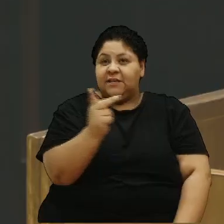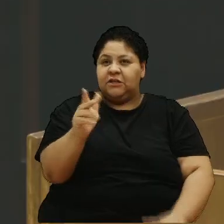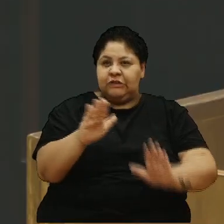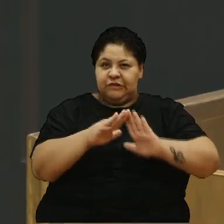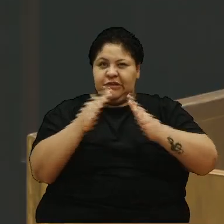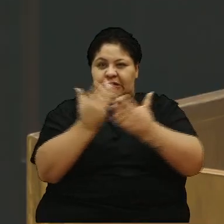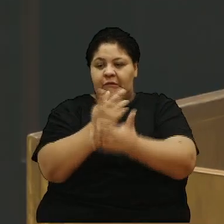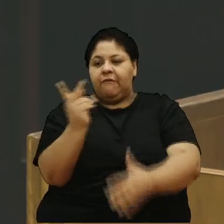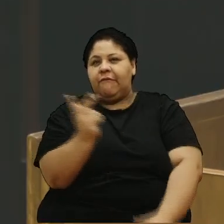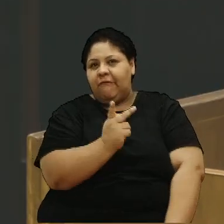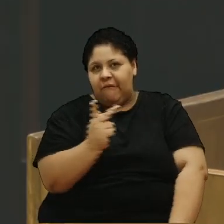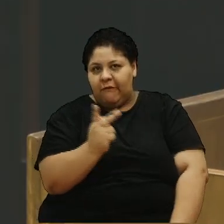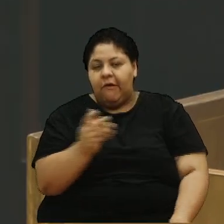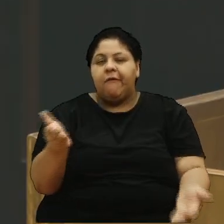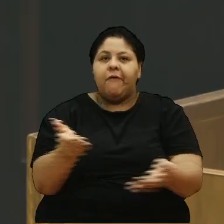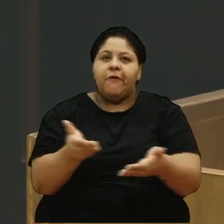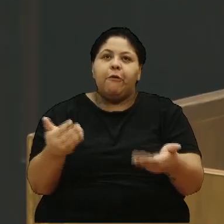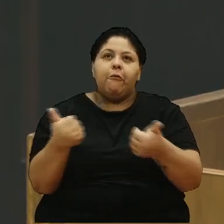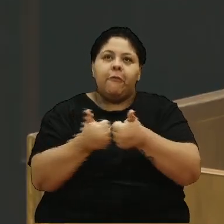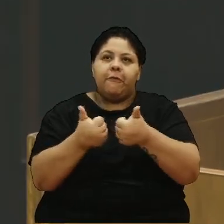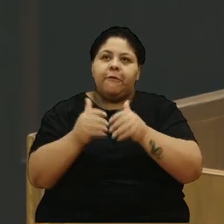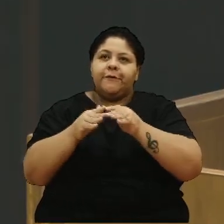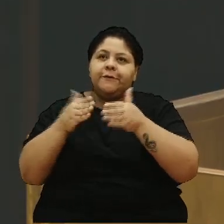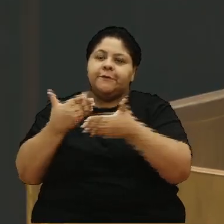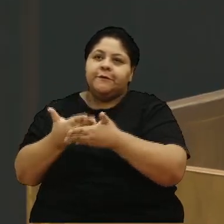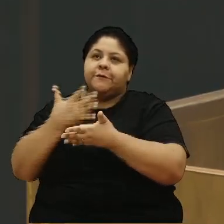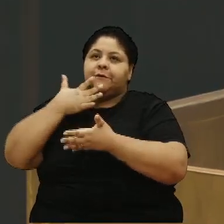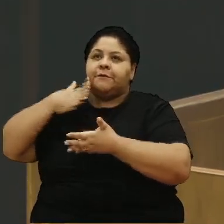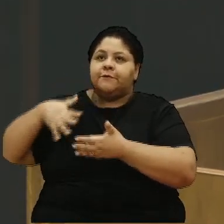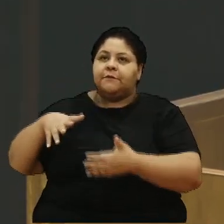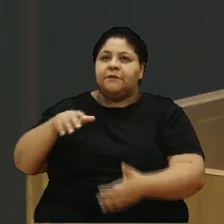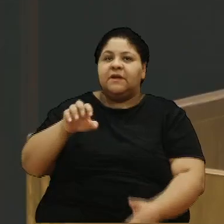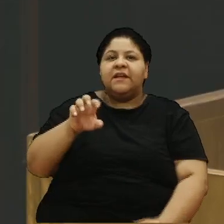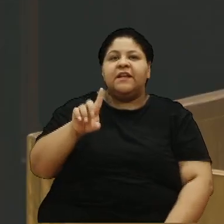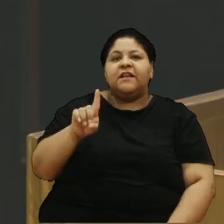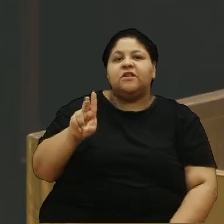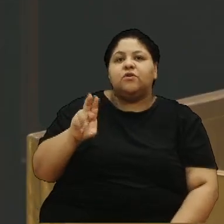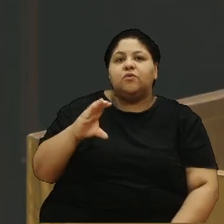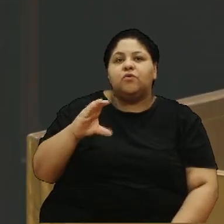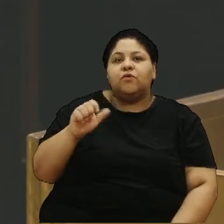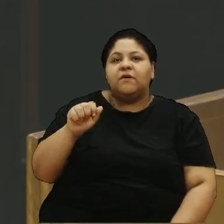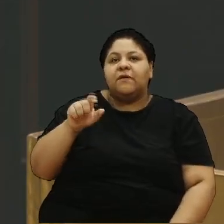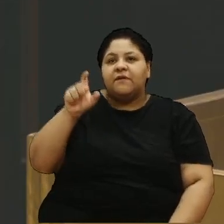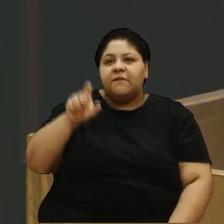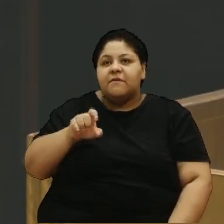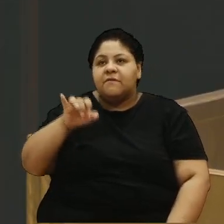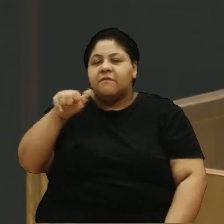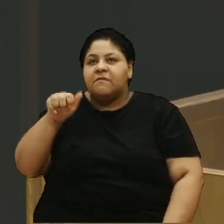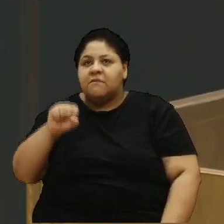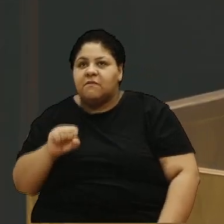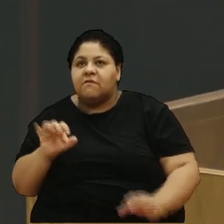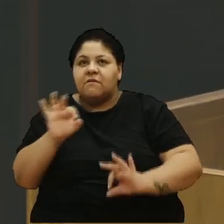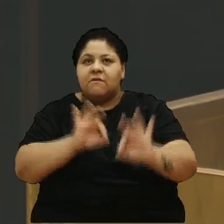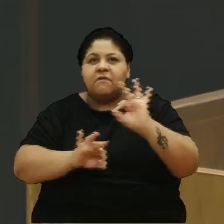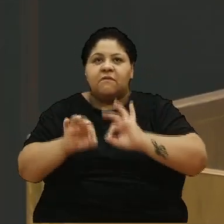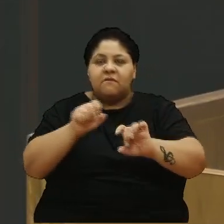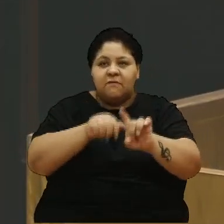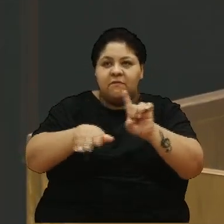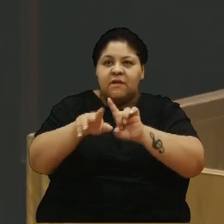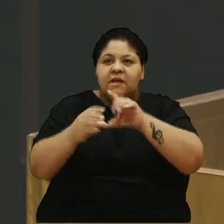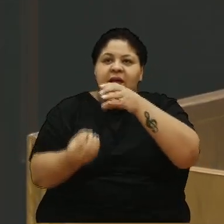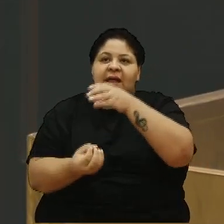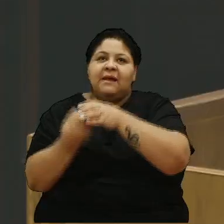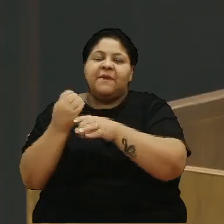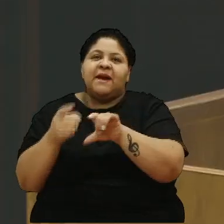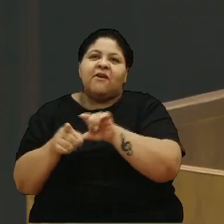Fátima, atualmente, através da Escola de Educação Infantil Educaxias, uma organização social criada pela Educaritá